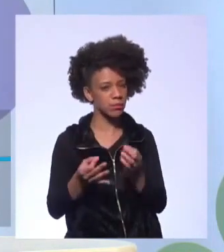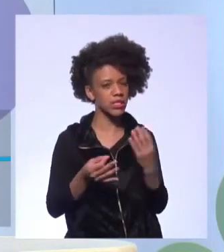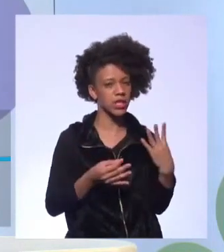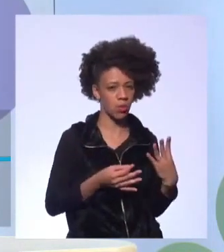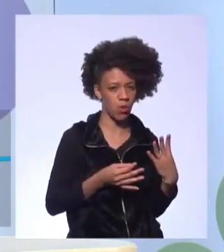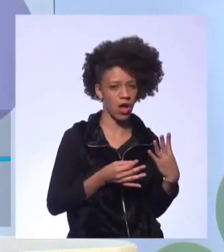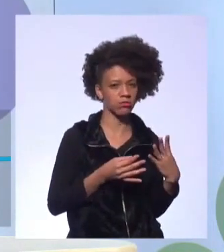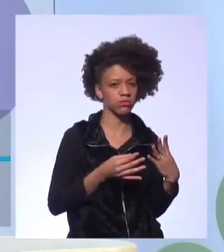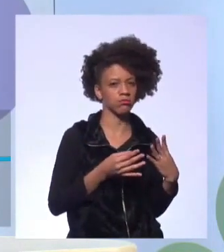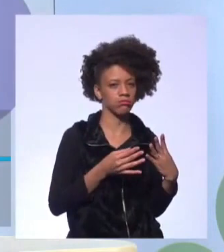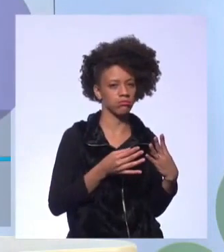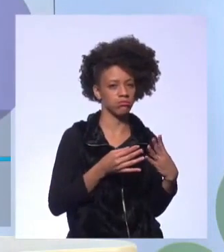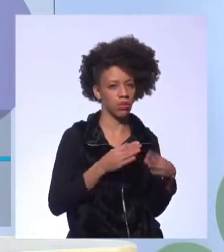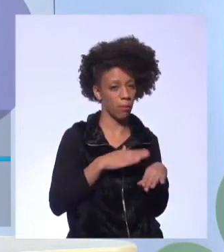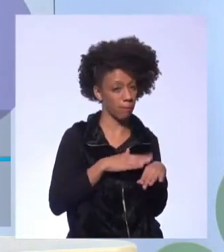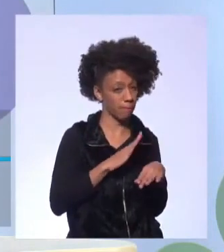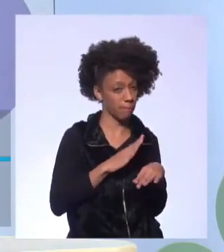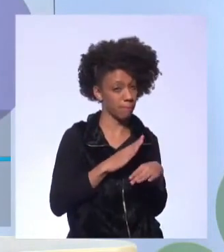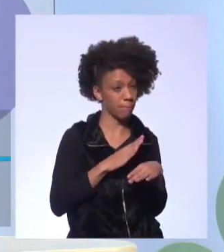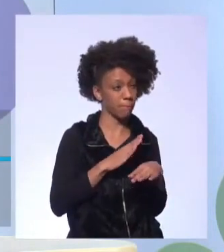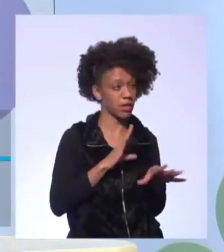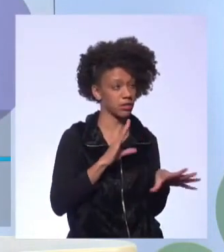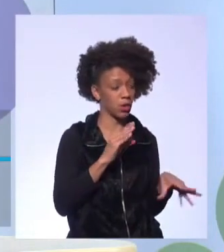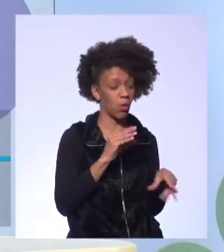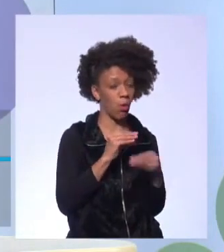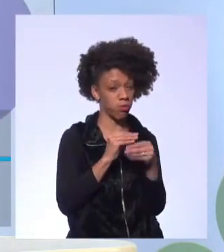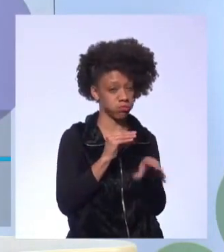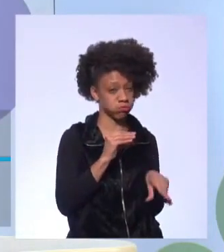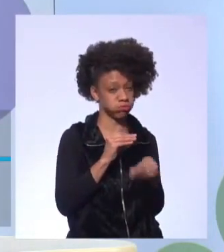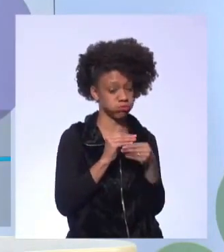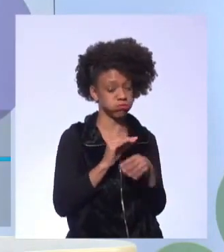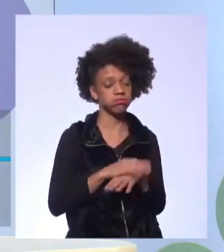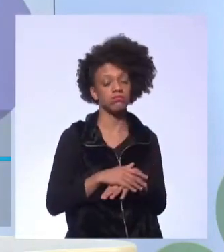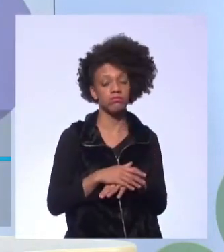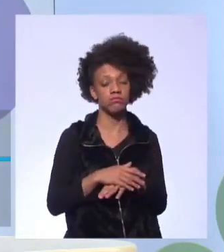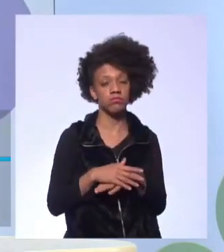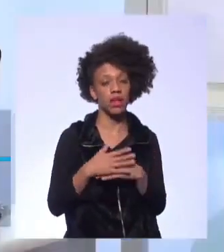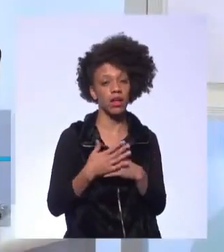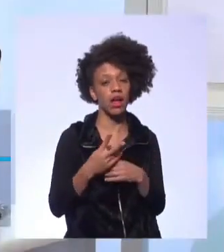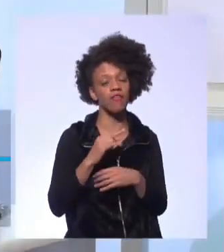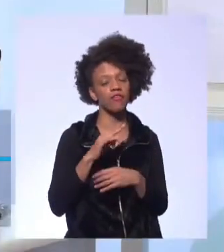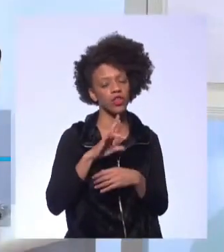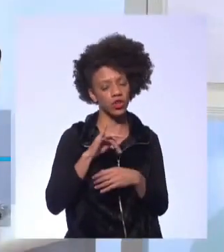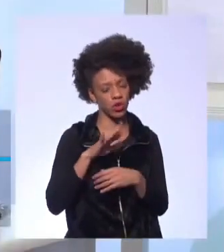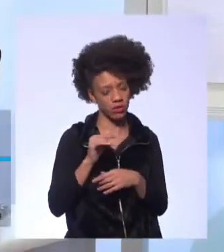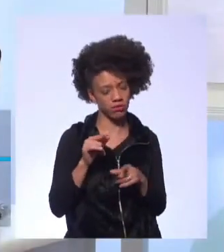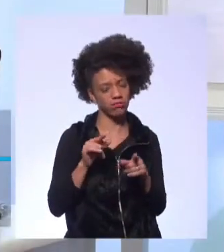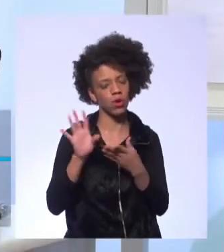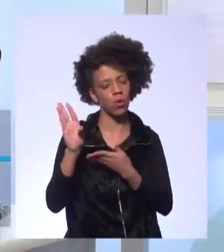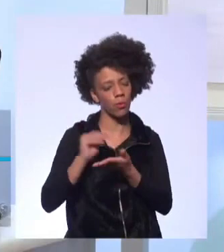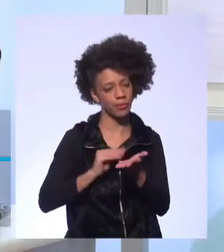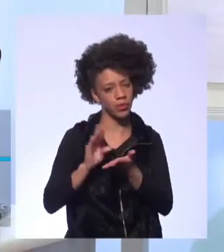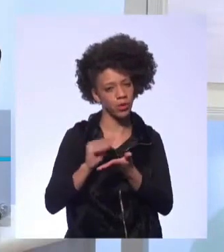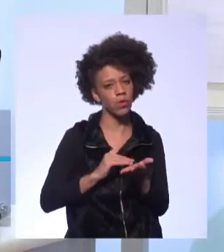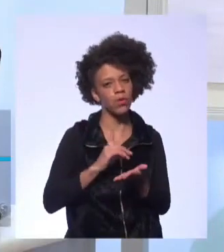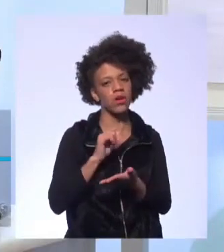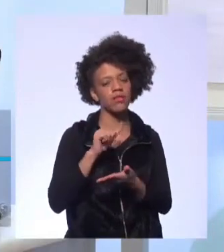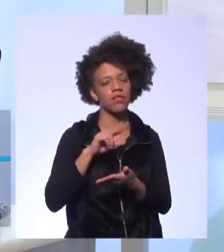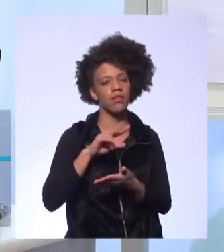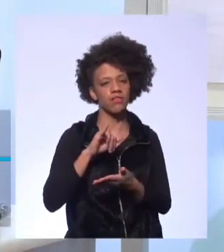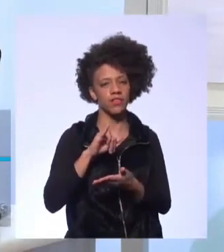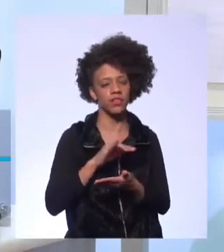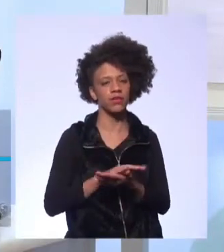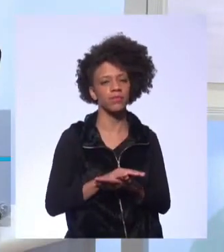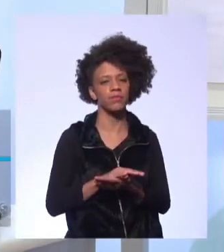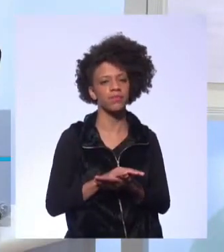E aí, assim, uma galera respondeu isso. Iago também respondeu isso, a Vitória também respondeu, o Davi também.